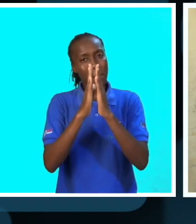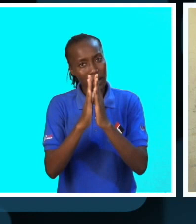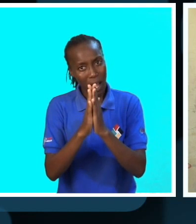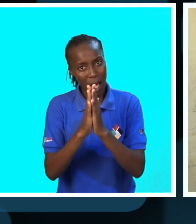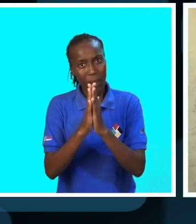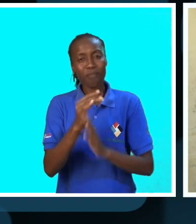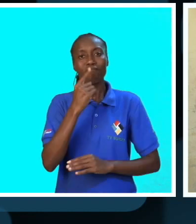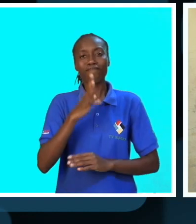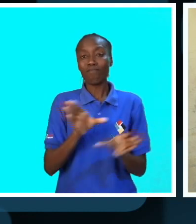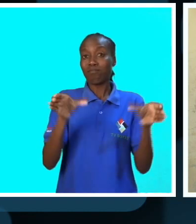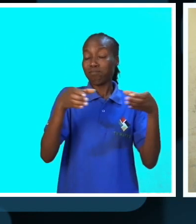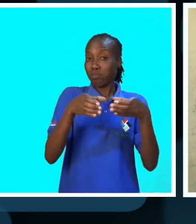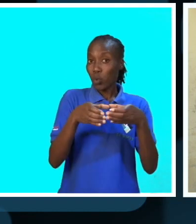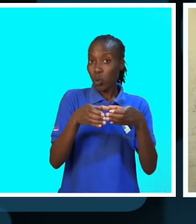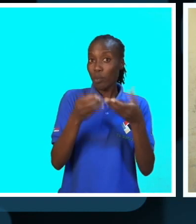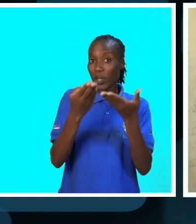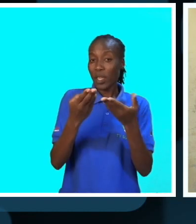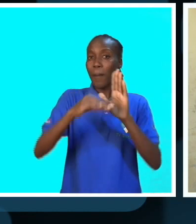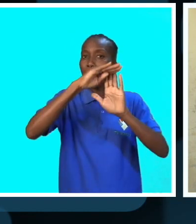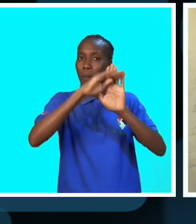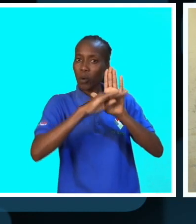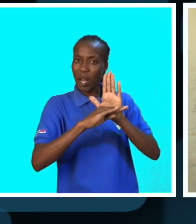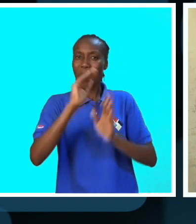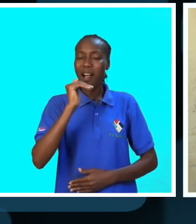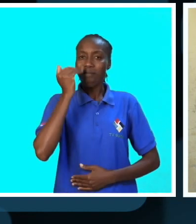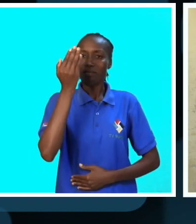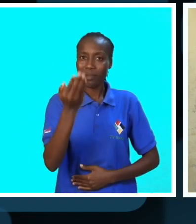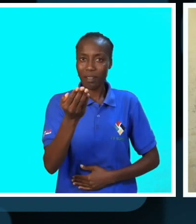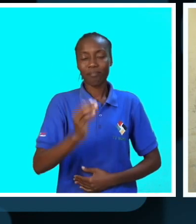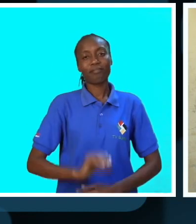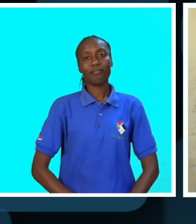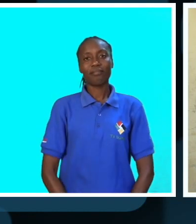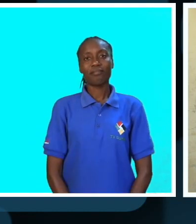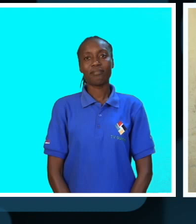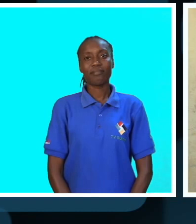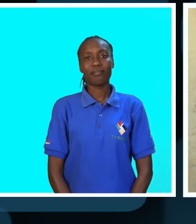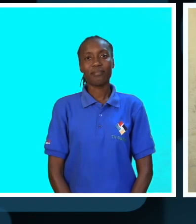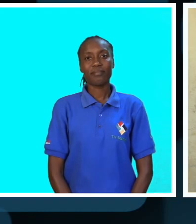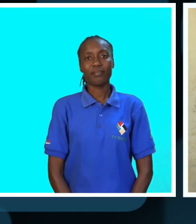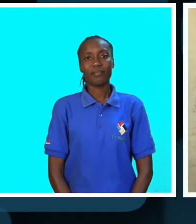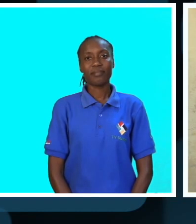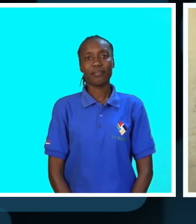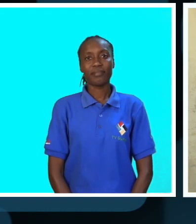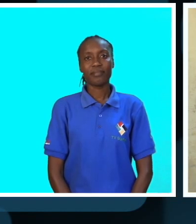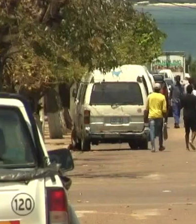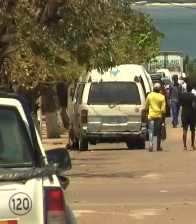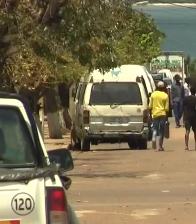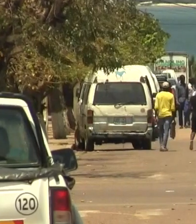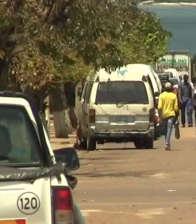companhia e pela preferência, o nosso muito obrigado e pela vasta equipa que tornou possível este programa. Até lá.